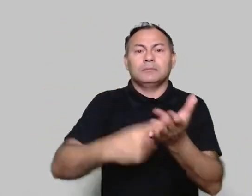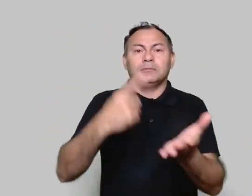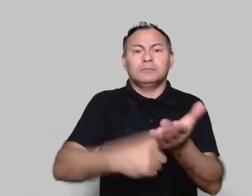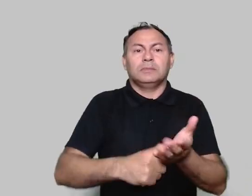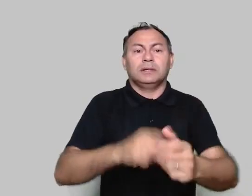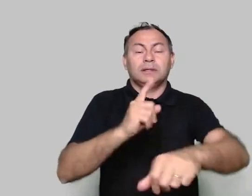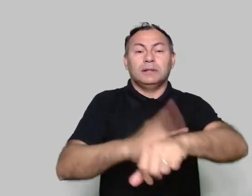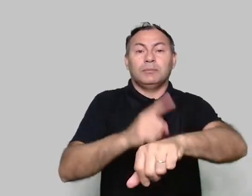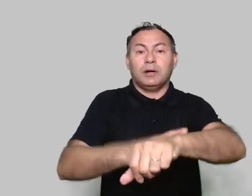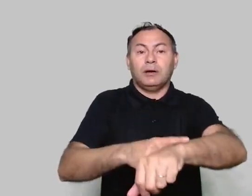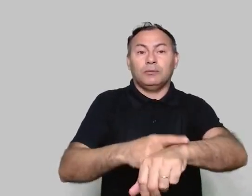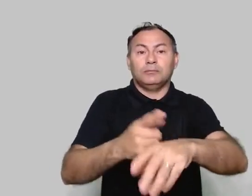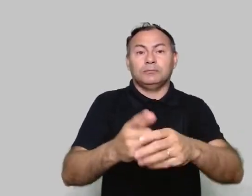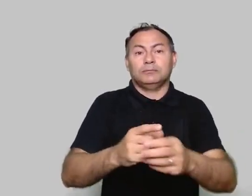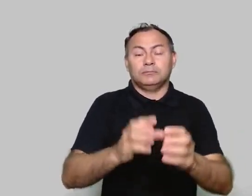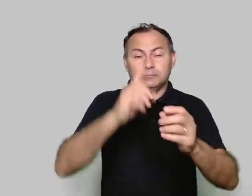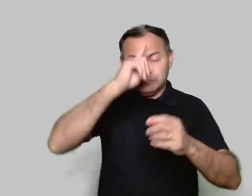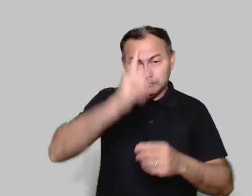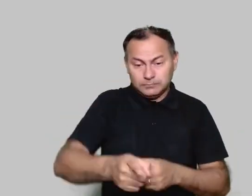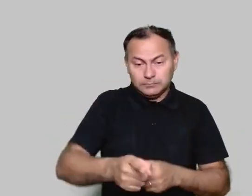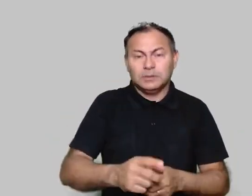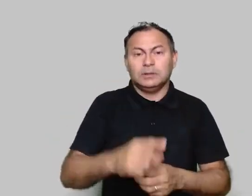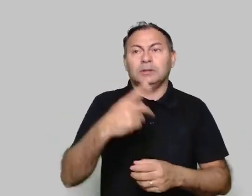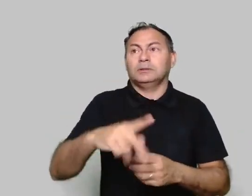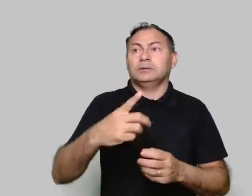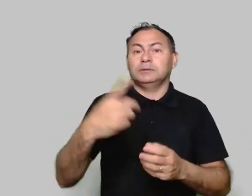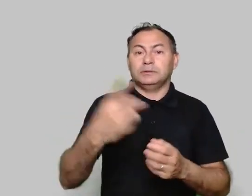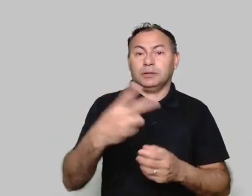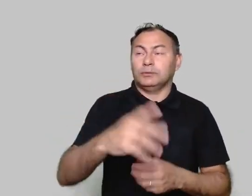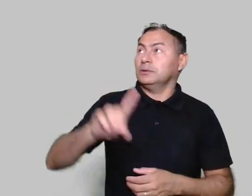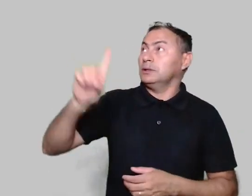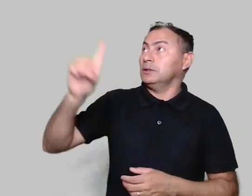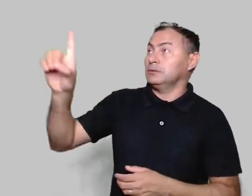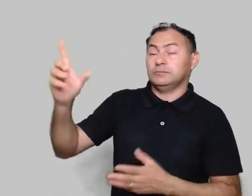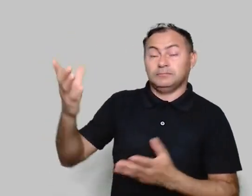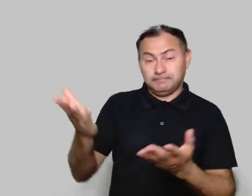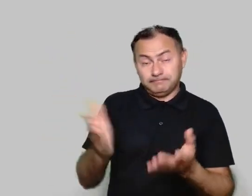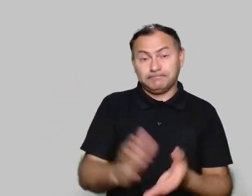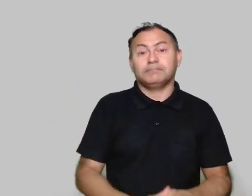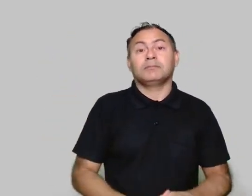exercendo funções temporais e ordená-las segundo Deus.